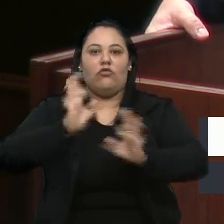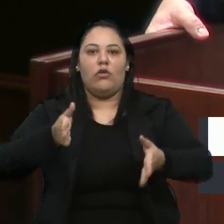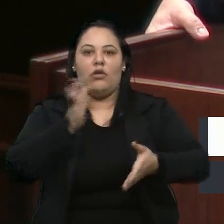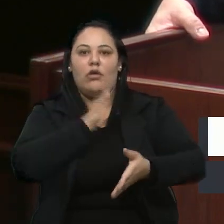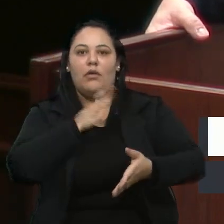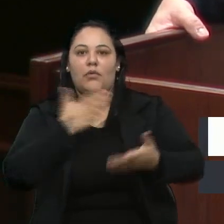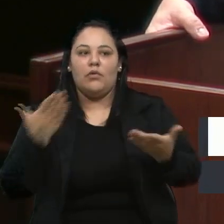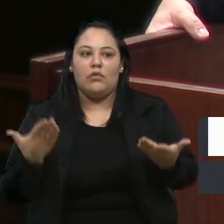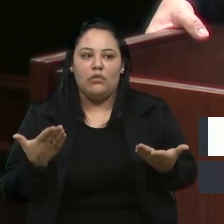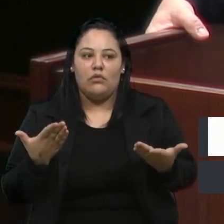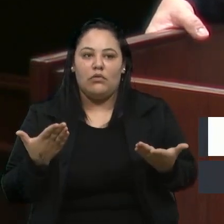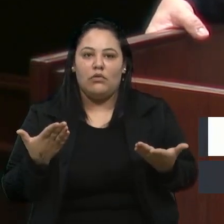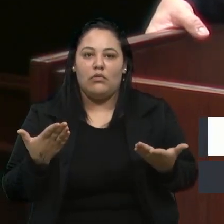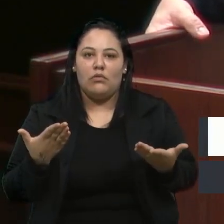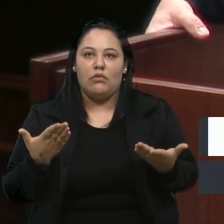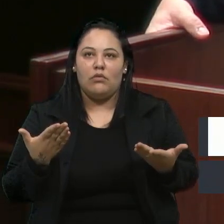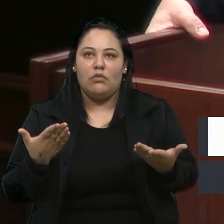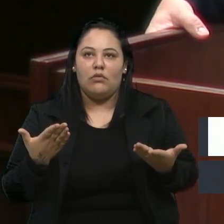muitos pais.